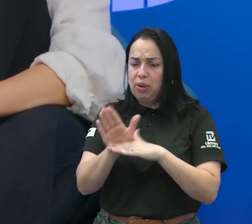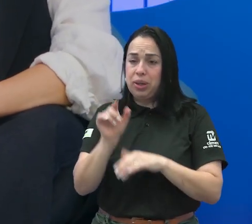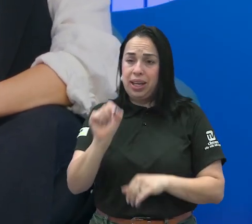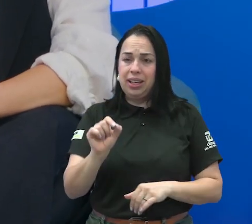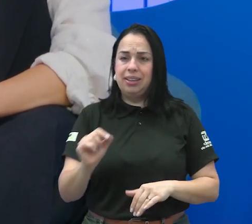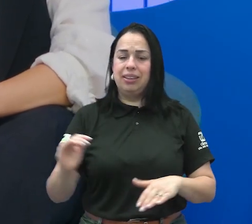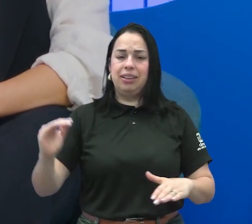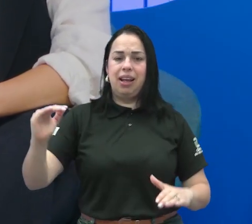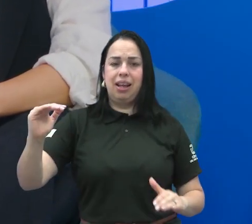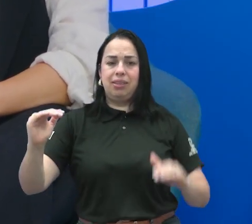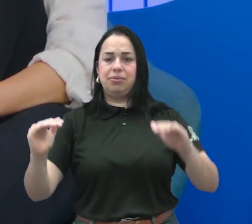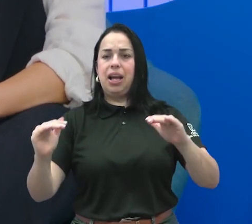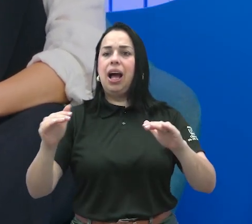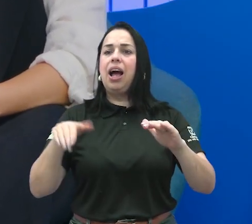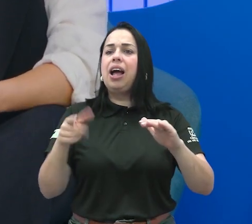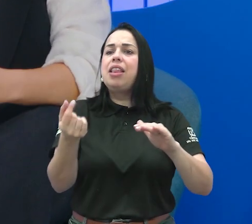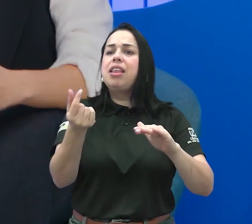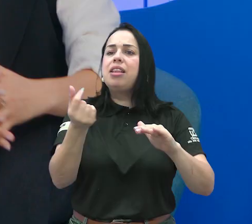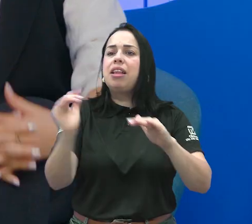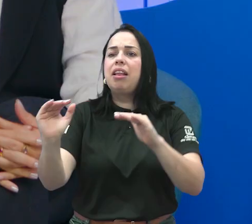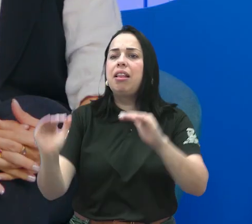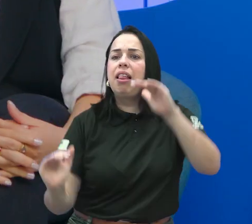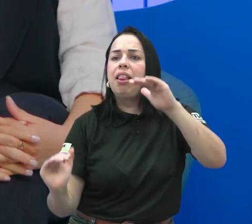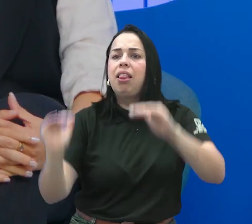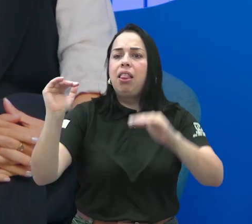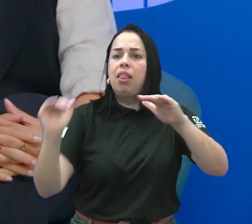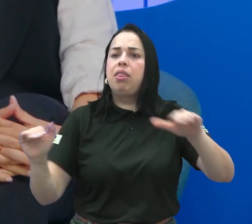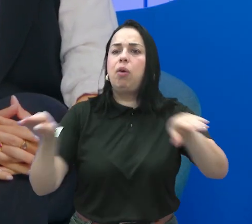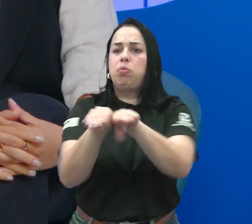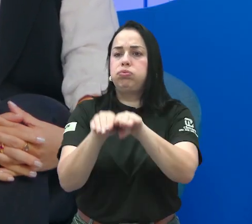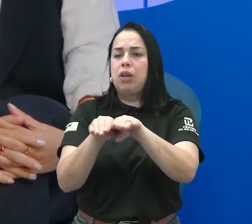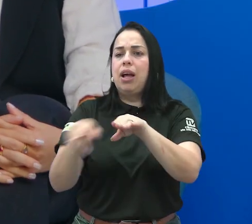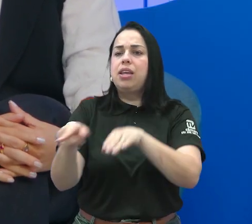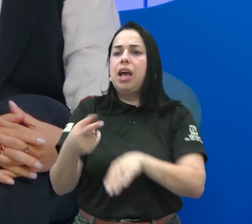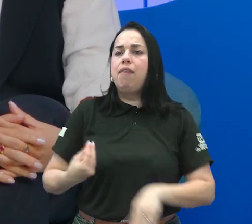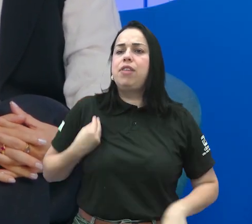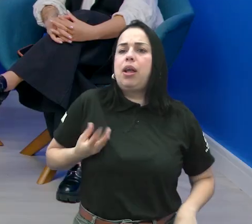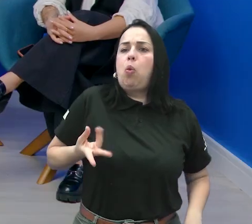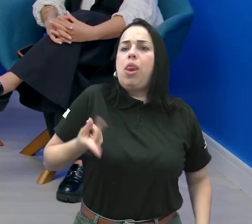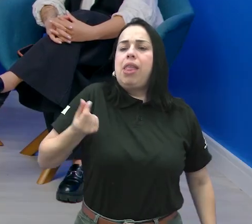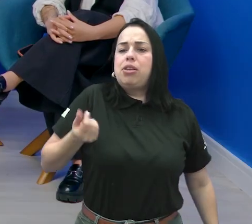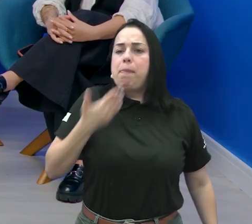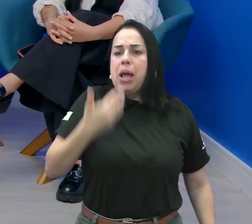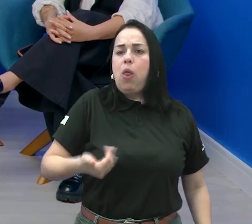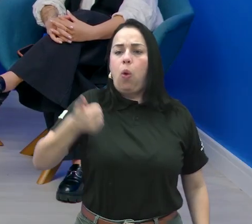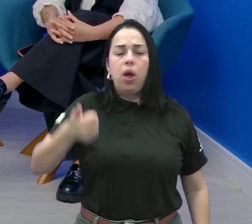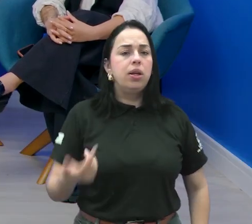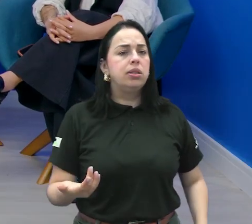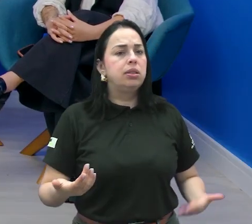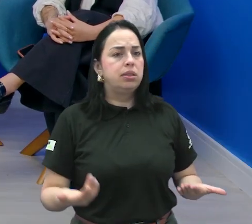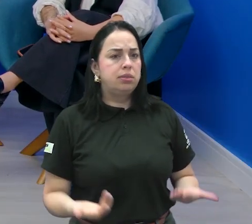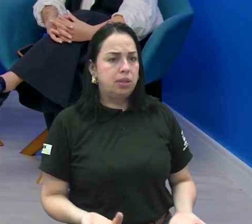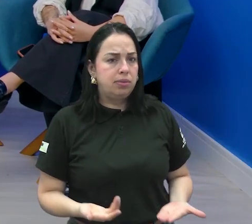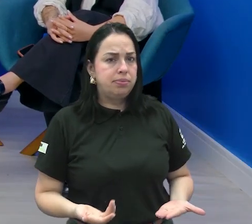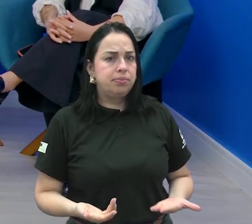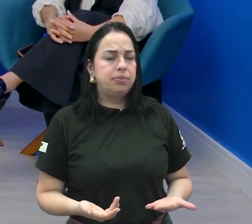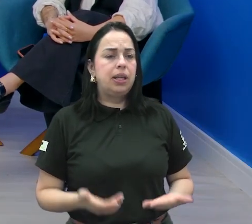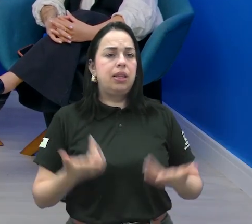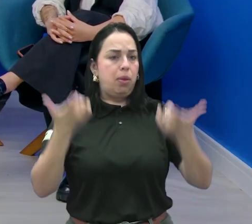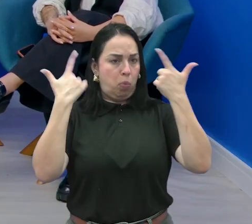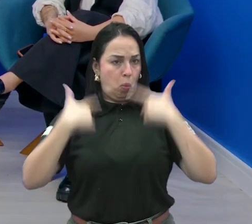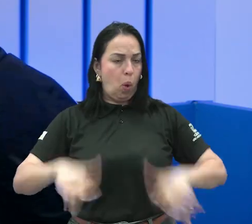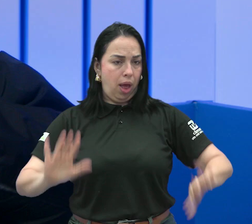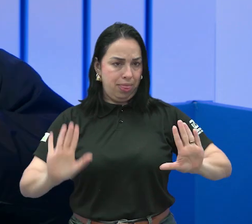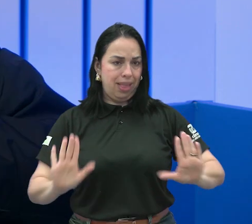diminuir essa desigualdade e, consequentemente, aumentar a qualidade de vida da nossa população? Também sem fazer nenhum juízo de valor,